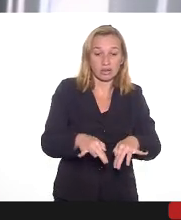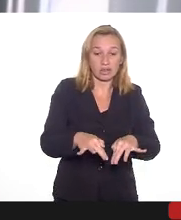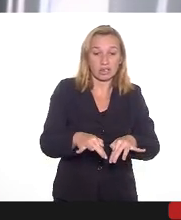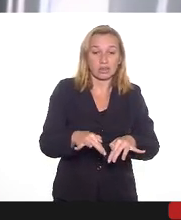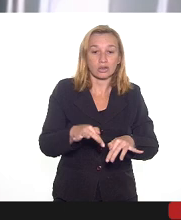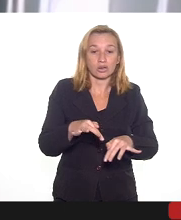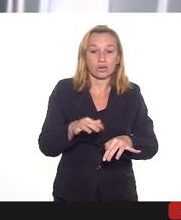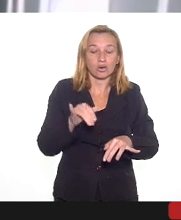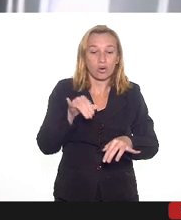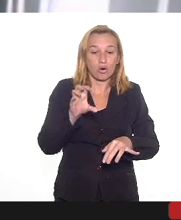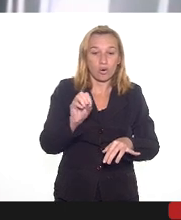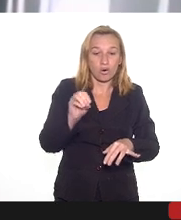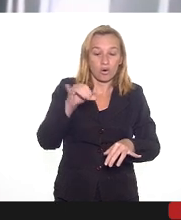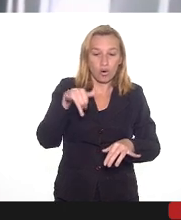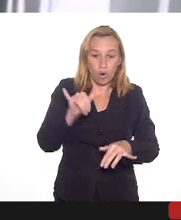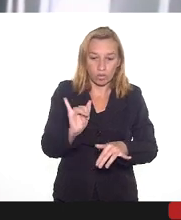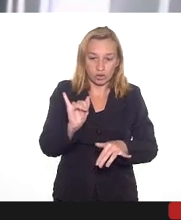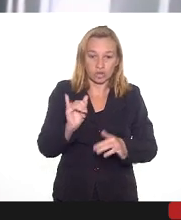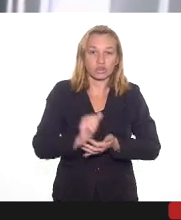Bittencourt.